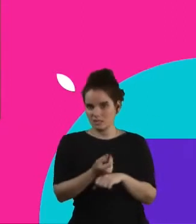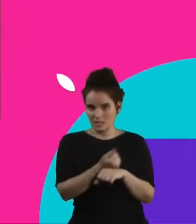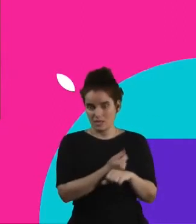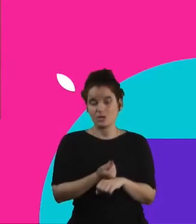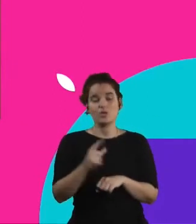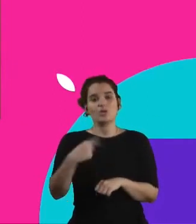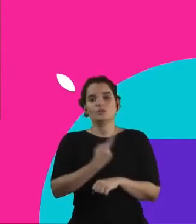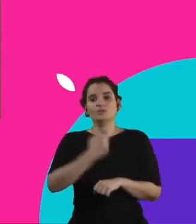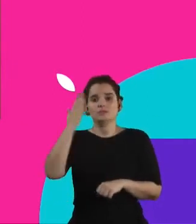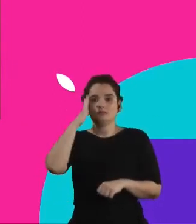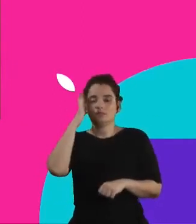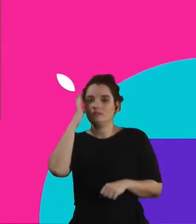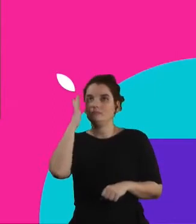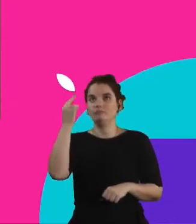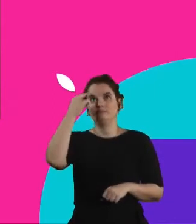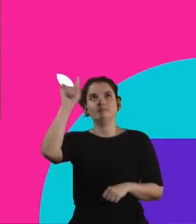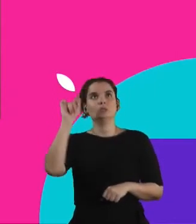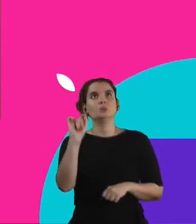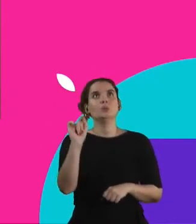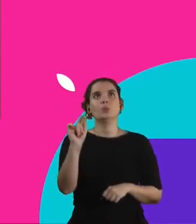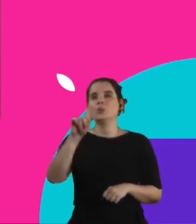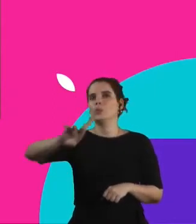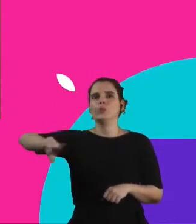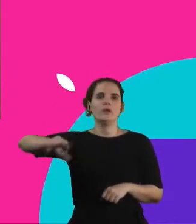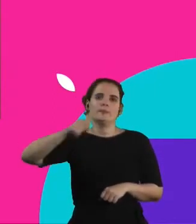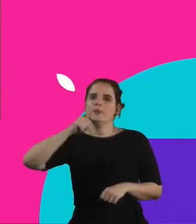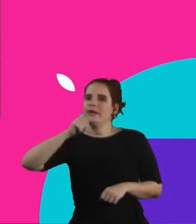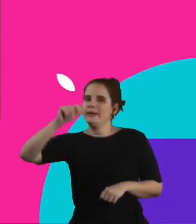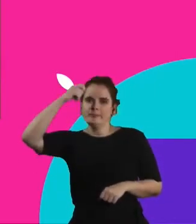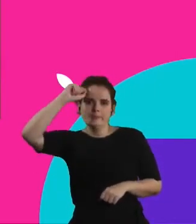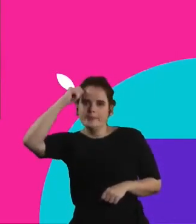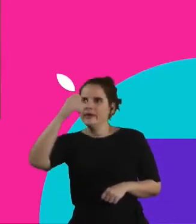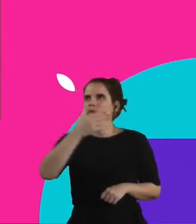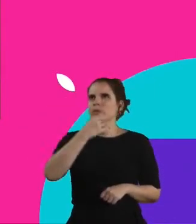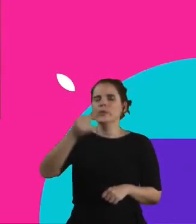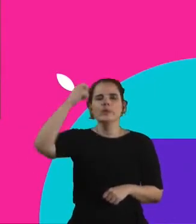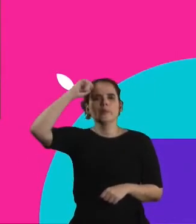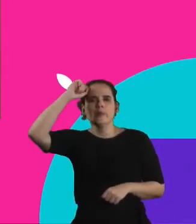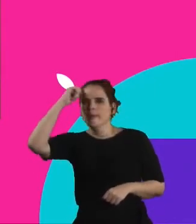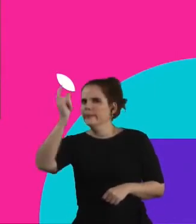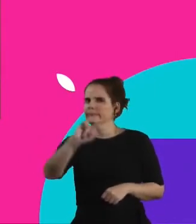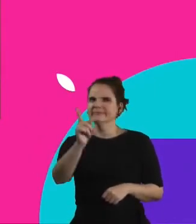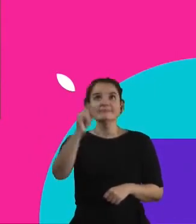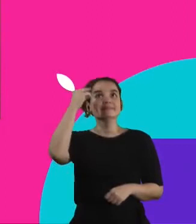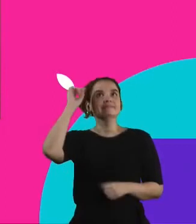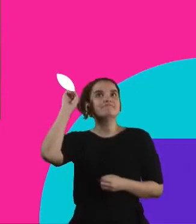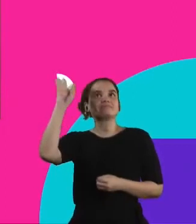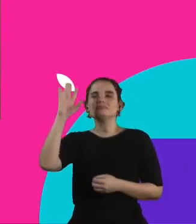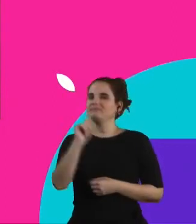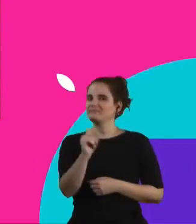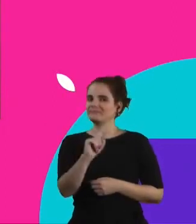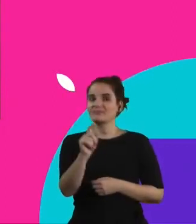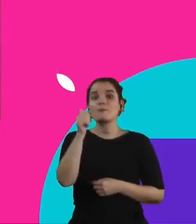muito provavelmente a imagem que vem na nossa cabeça não é de uma mulher negra, não é de um homem negro. E ainda ela não é de